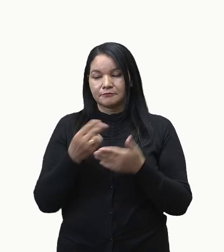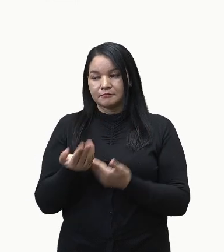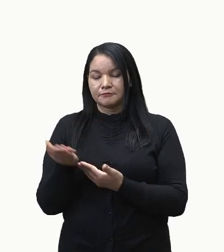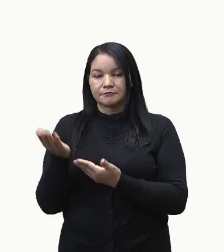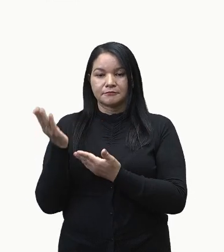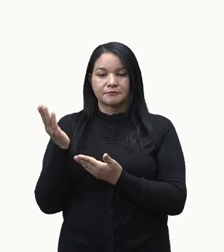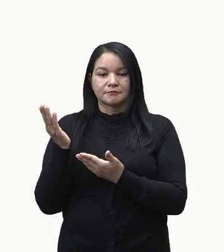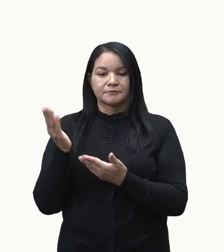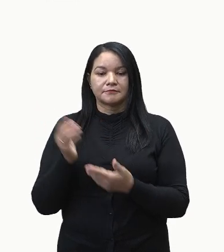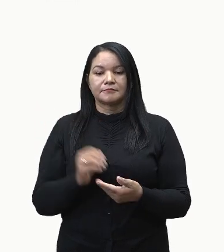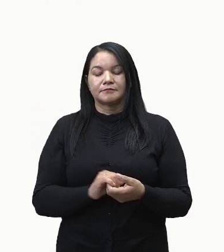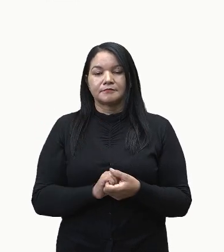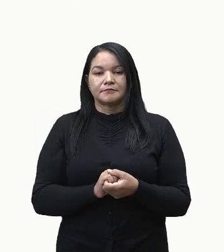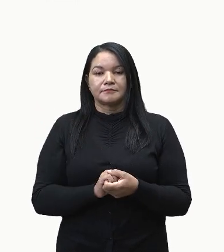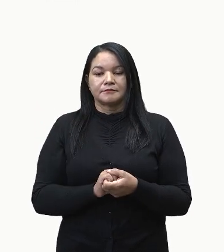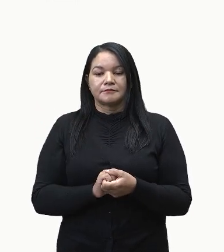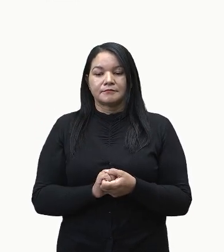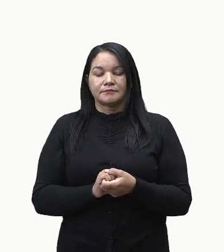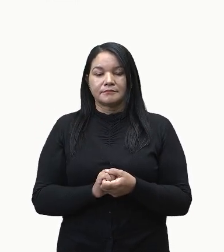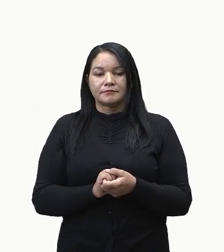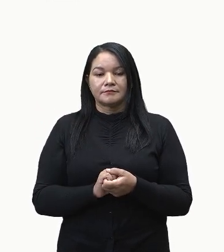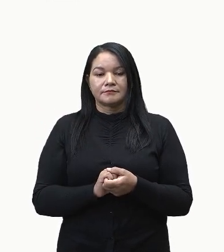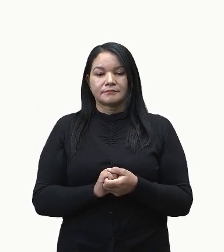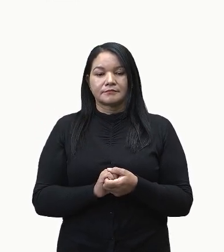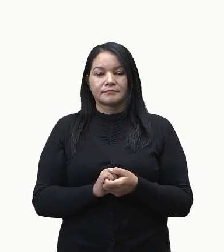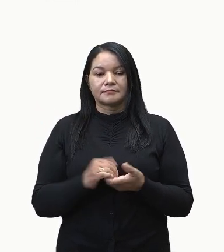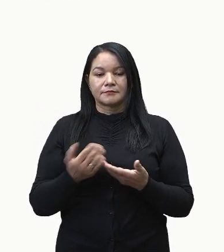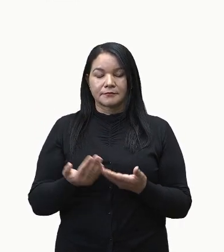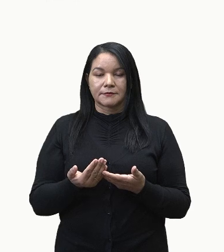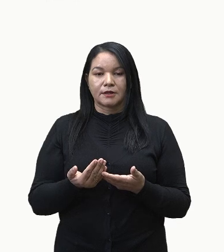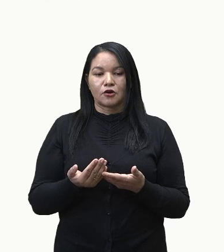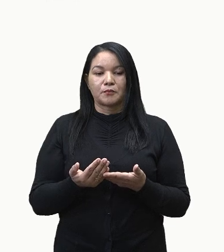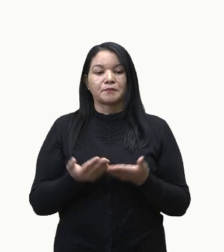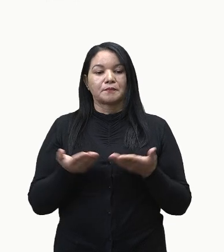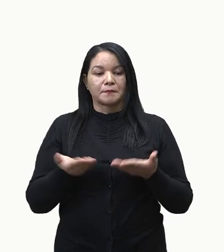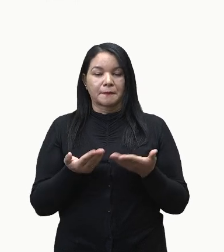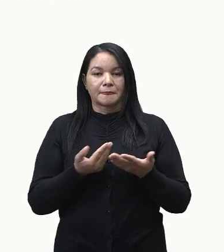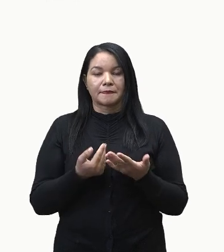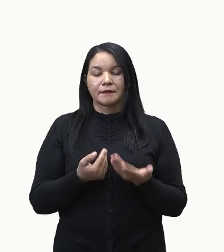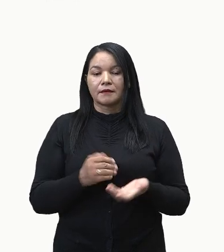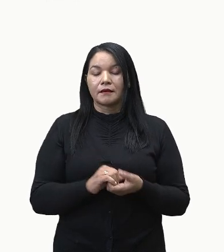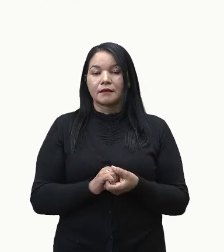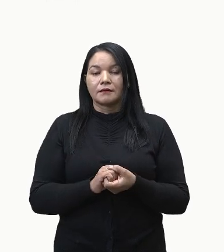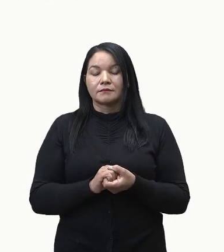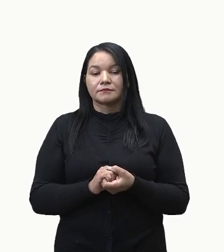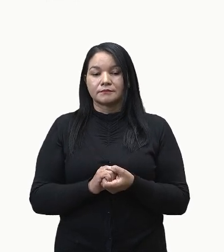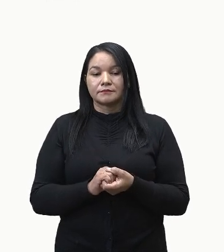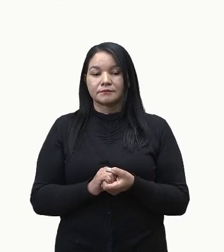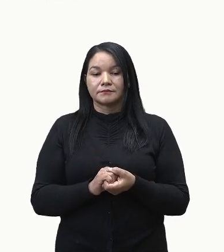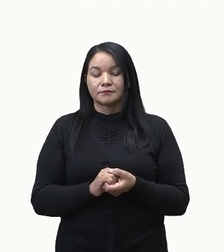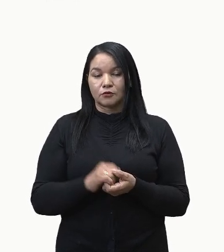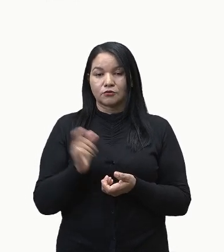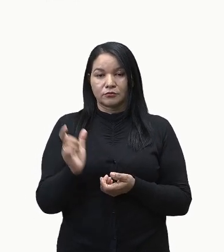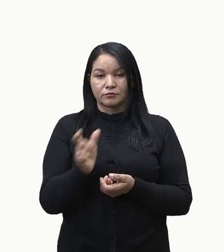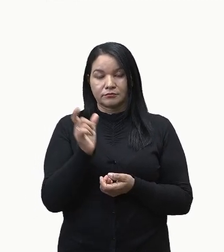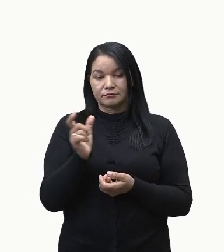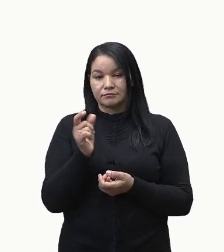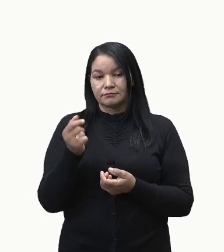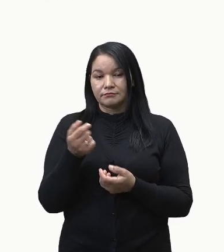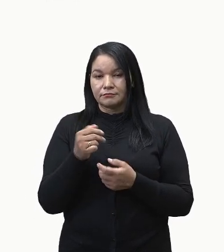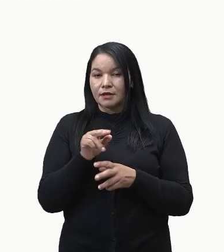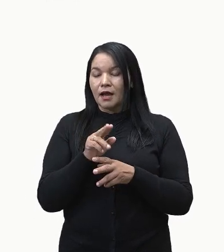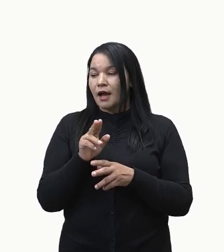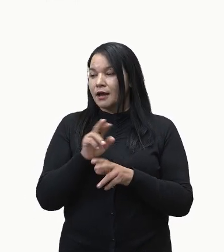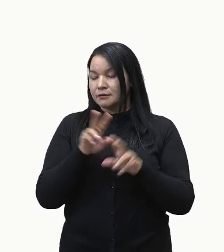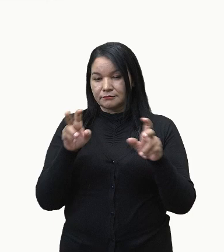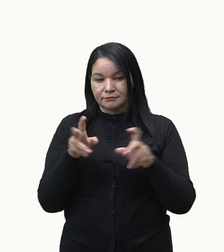mais atuais. Então, a gente está falando de, como o próprio nome aí vai indicar, de uma estrutura